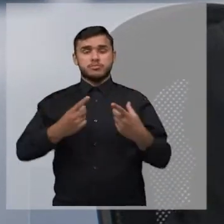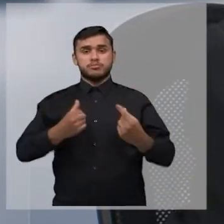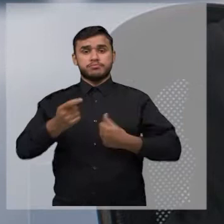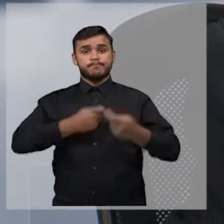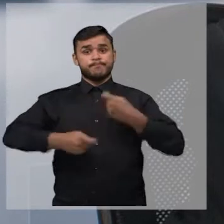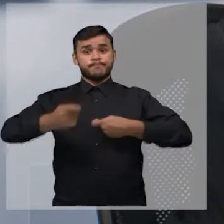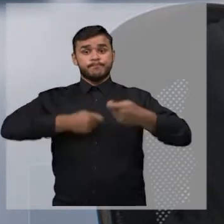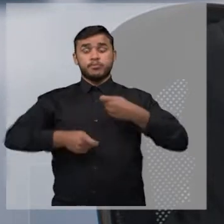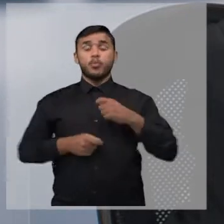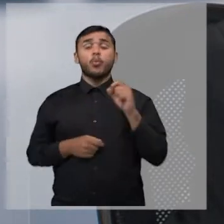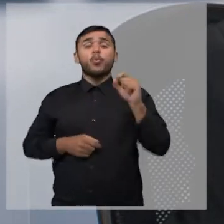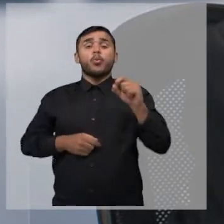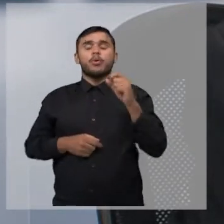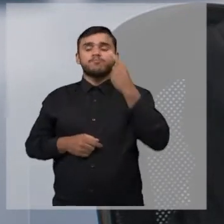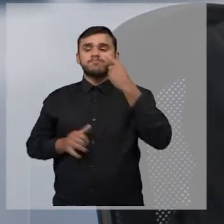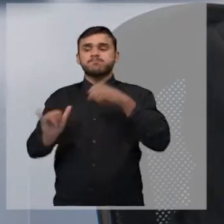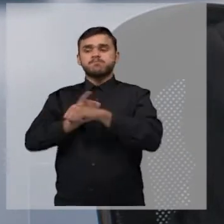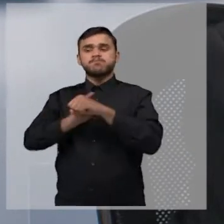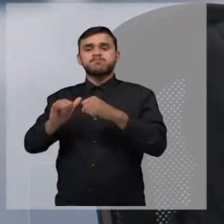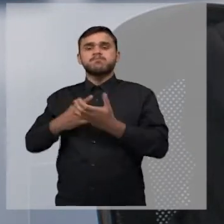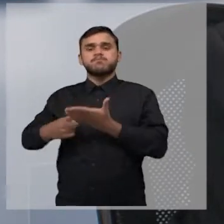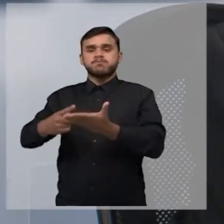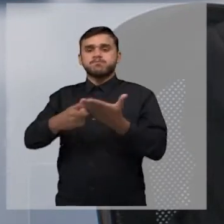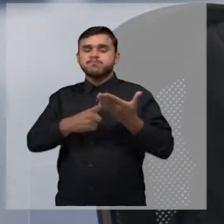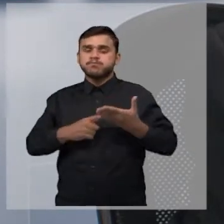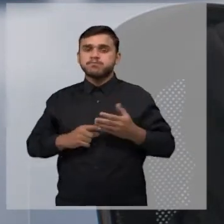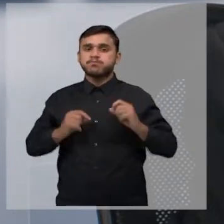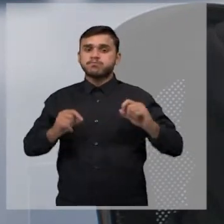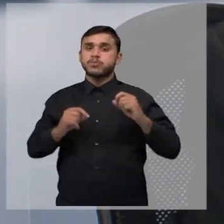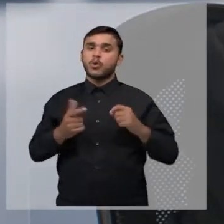movimento, ele também já começa a